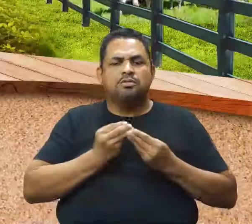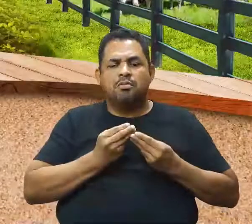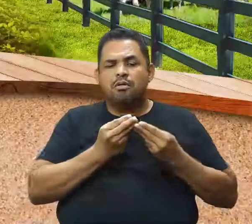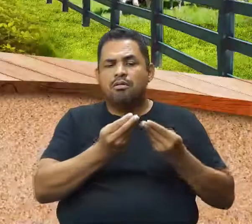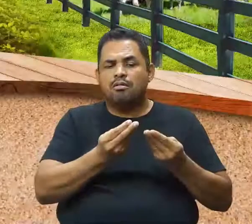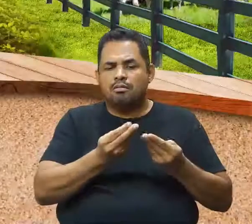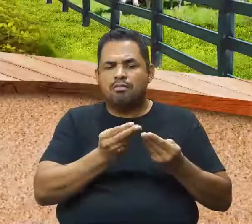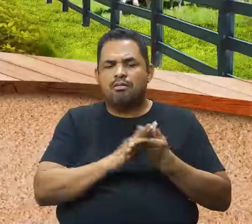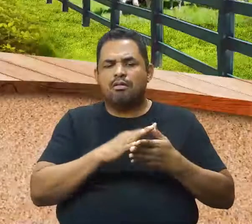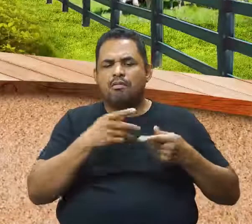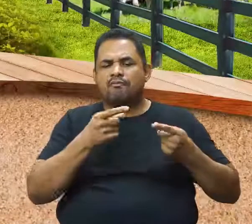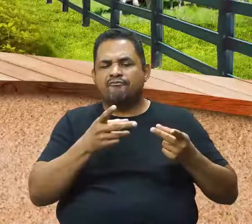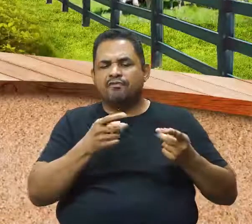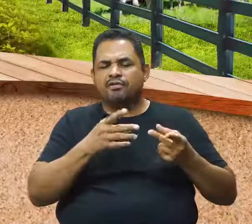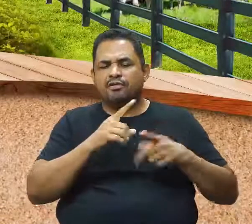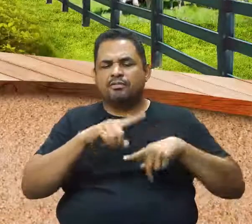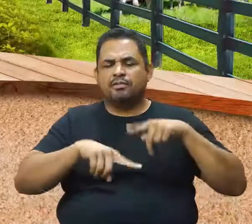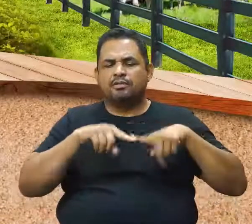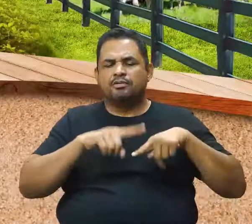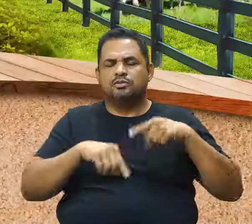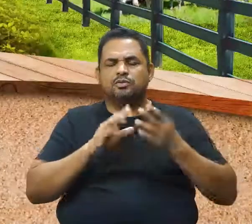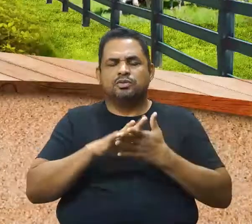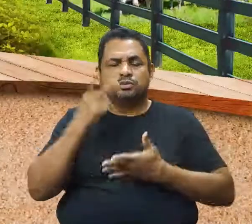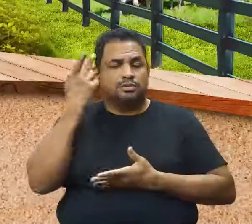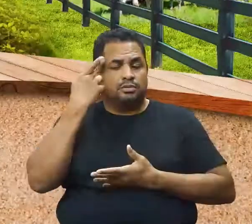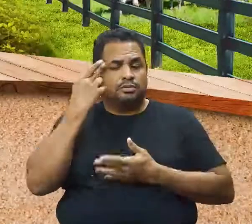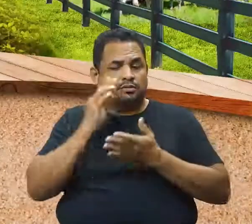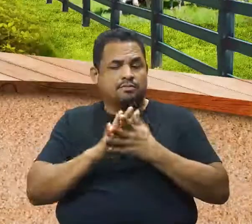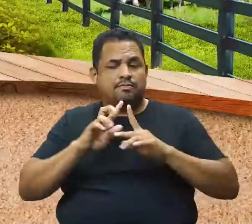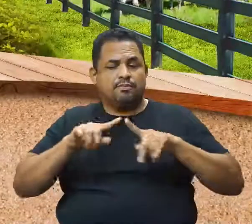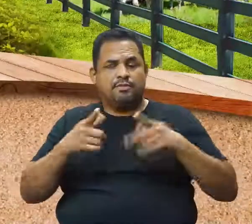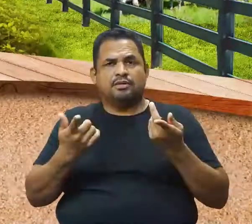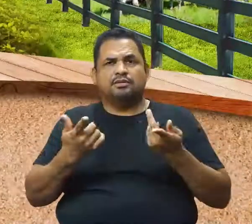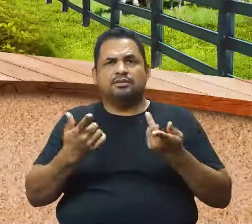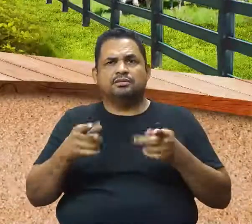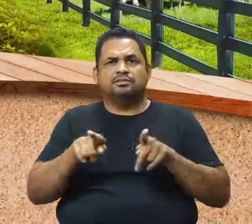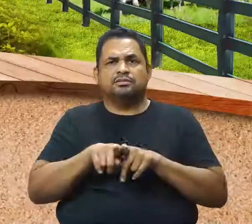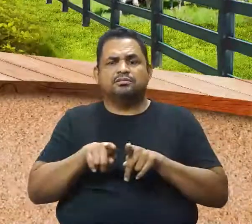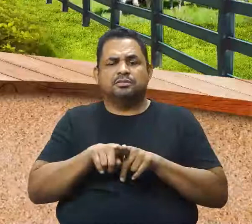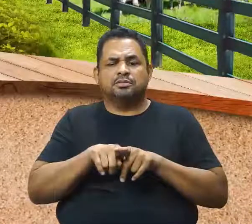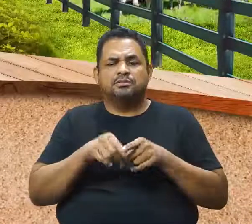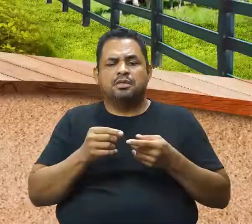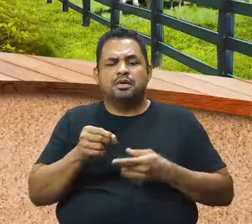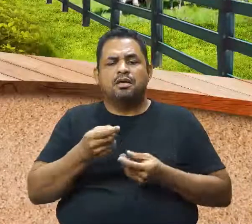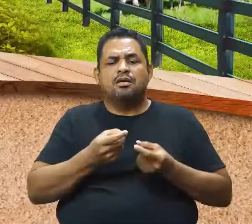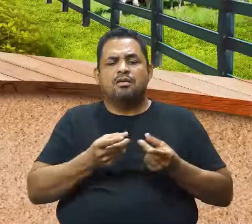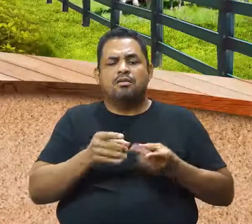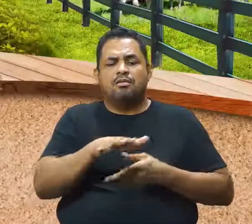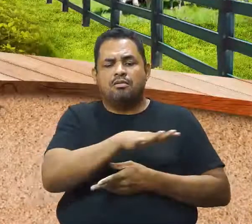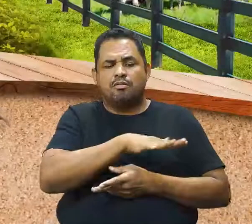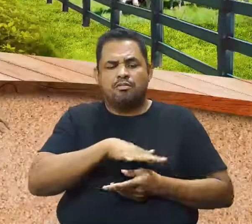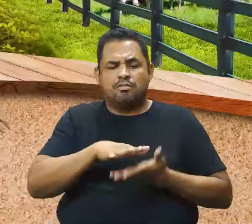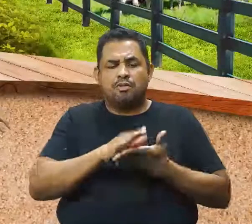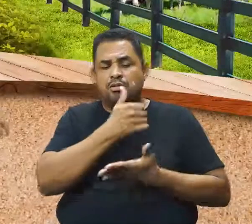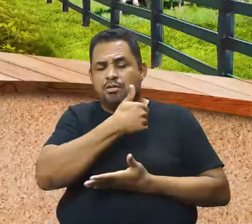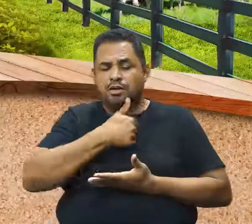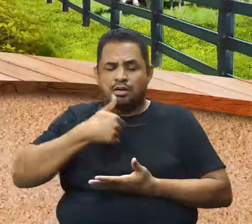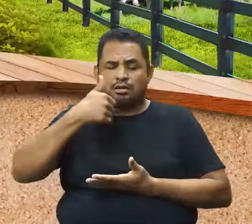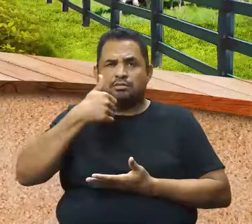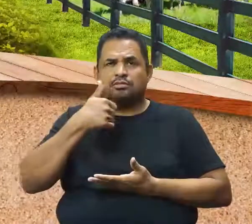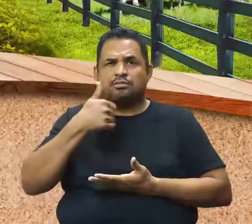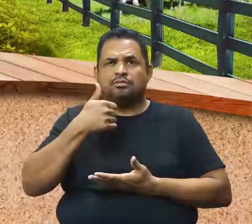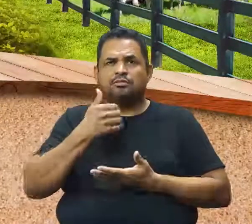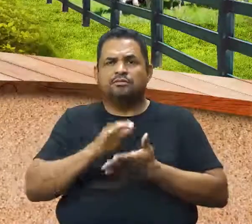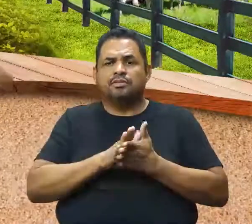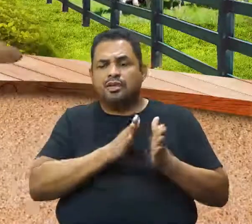ao mercado o produto in natura, mas fornecer ao mercado o produto beneficiado